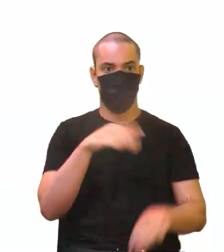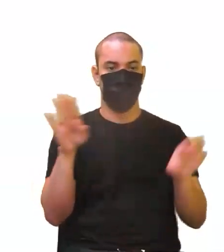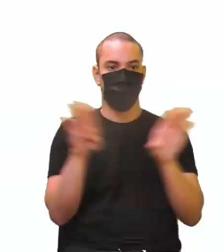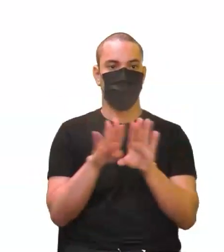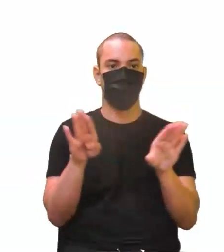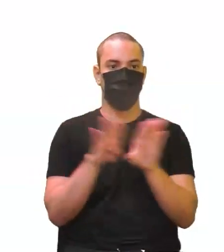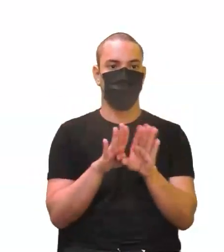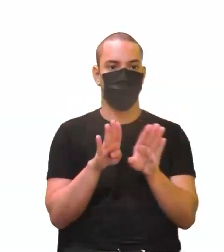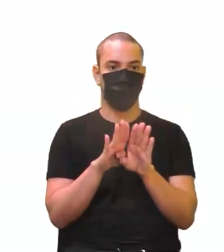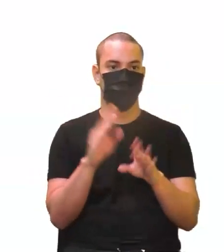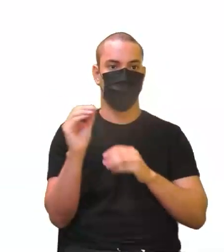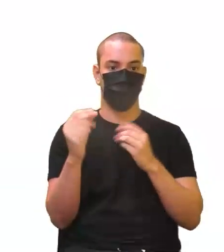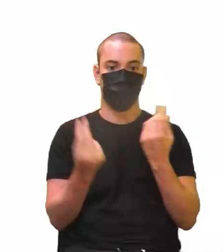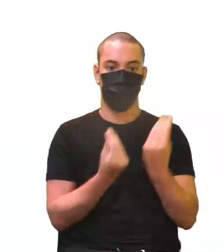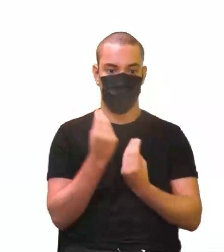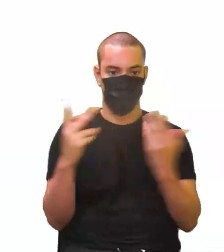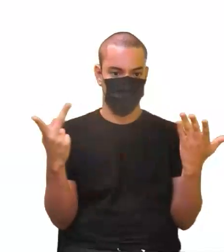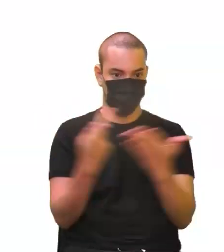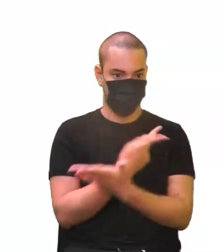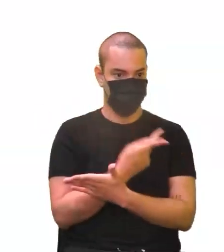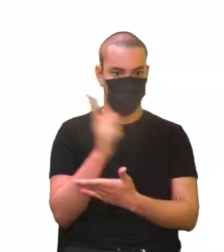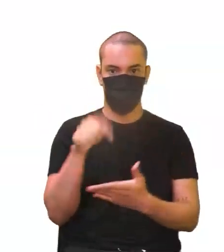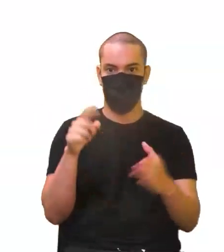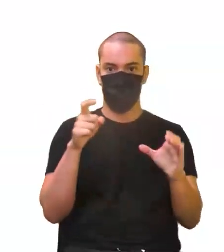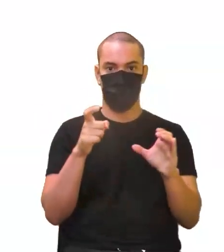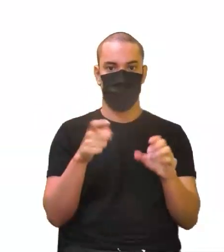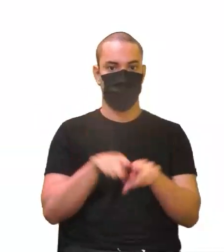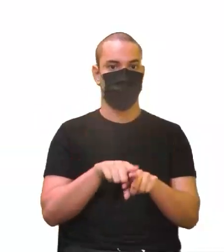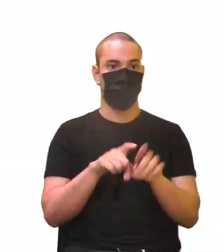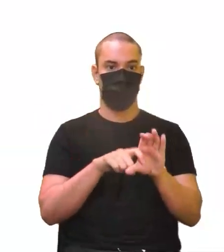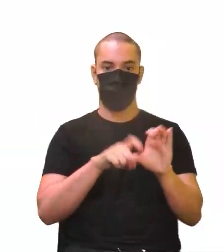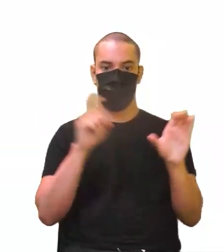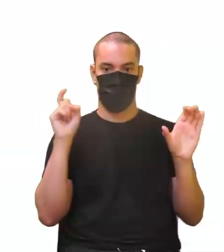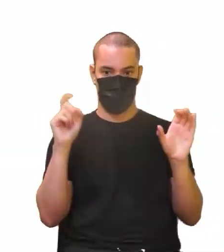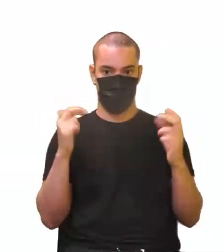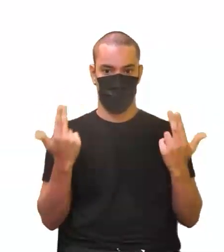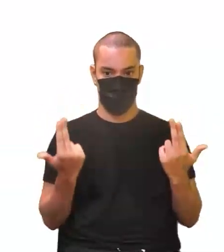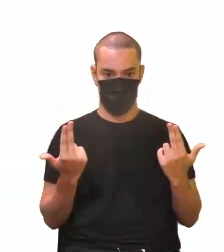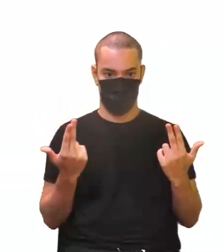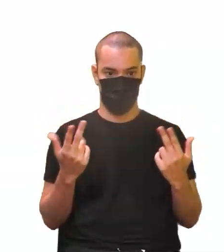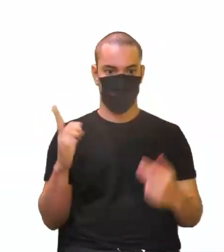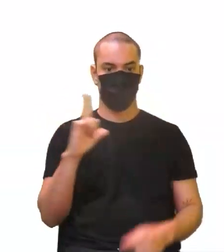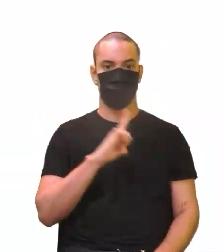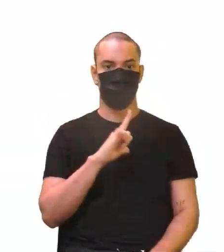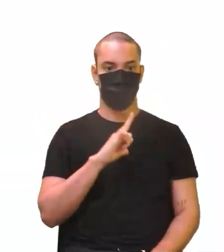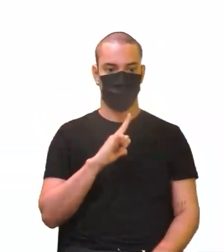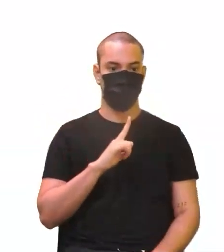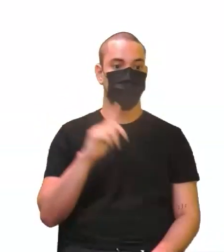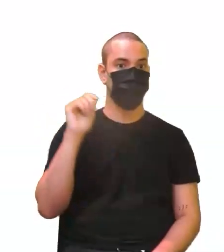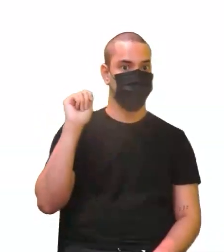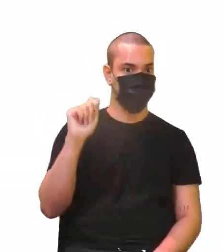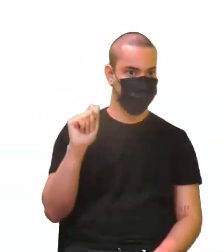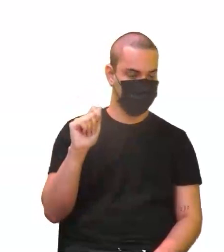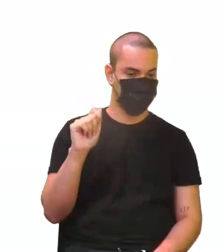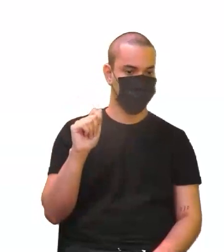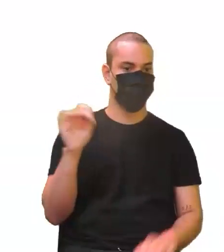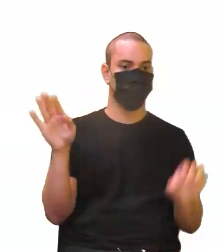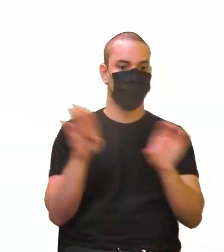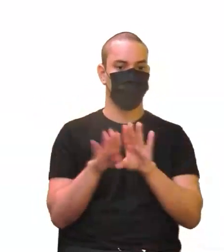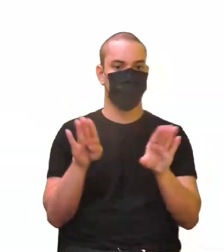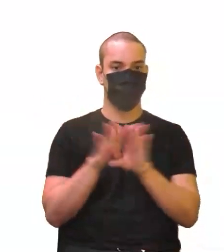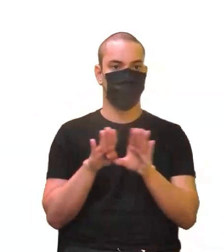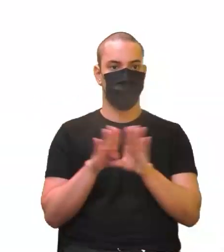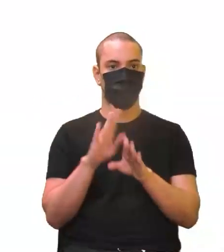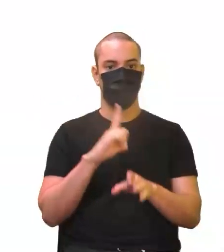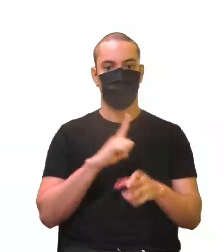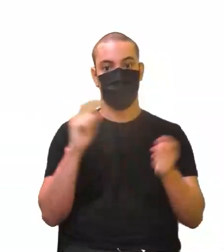os que vão acontecer ao mesmo tempo, mas independentes e iguais, tá? Então eu tenho a probabilidade de A e também